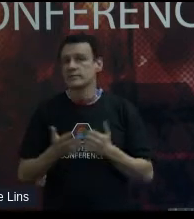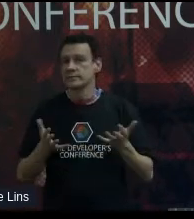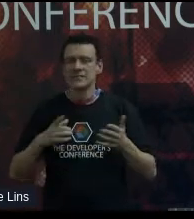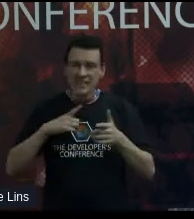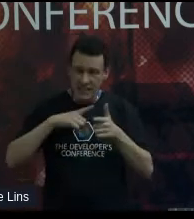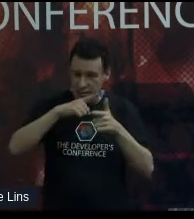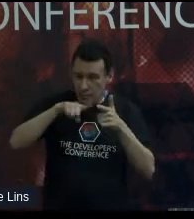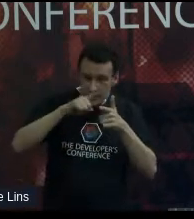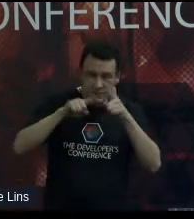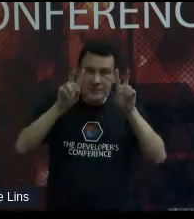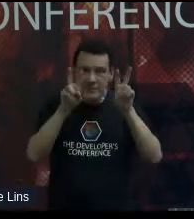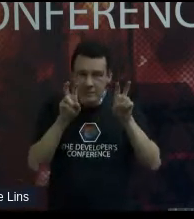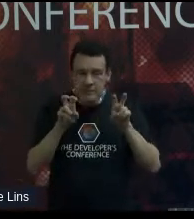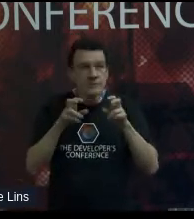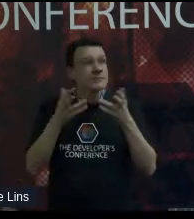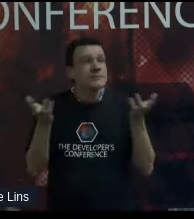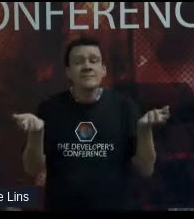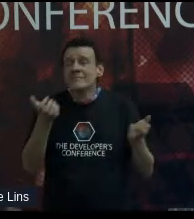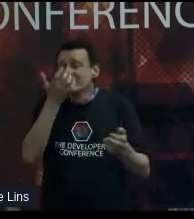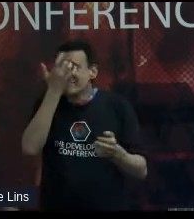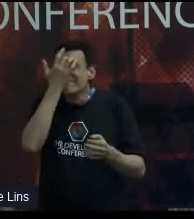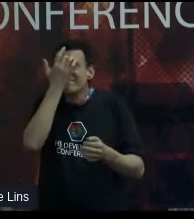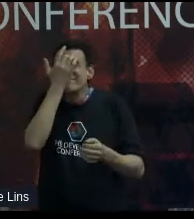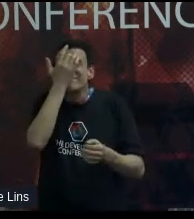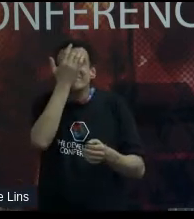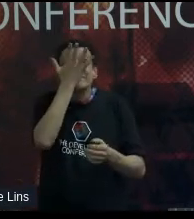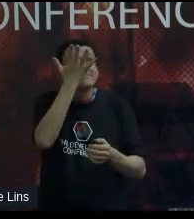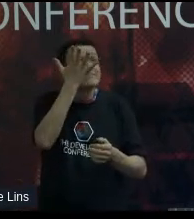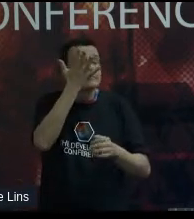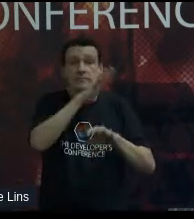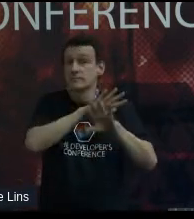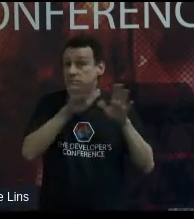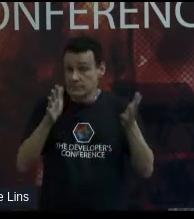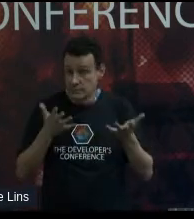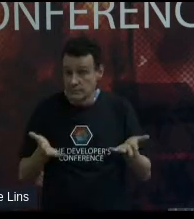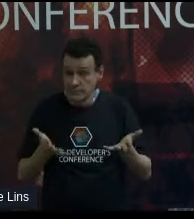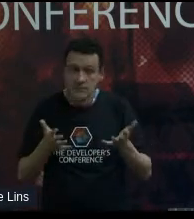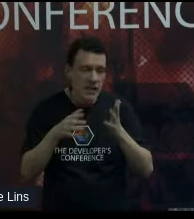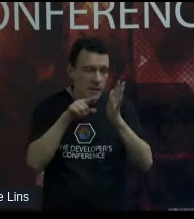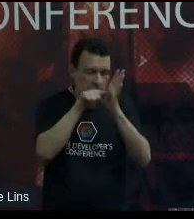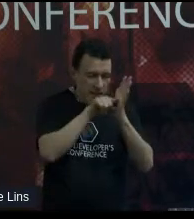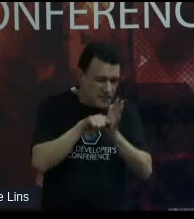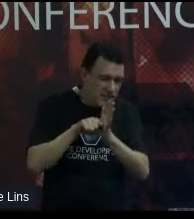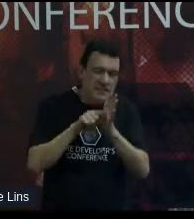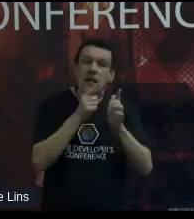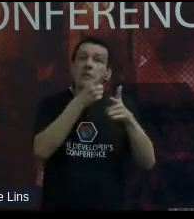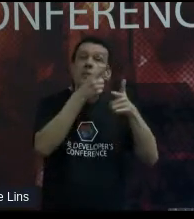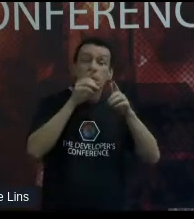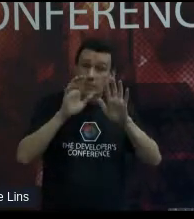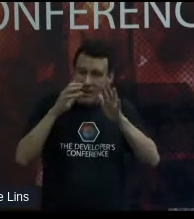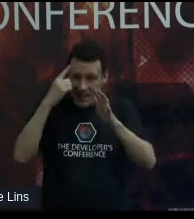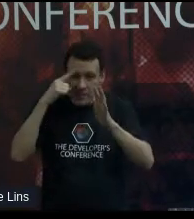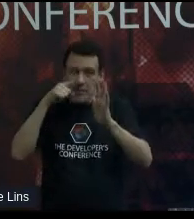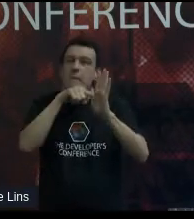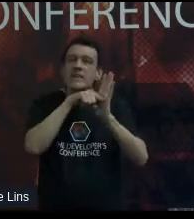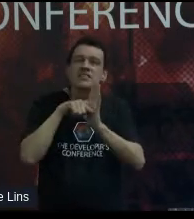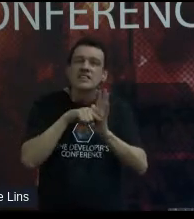muito fácil, e é um dos maiores problemas detectados pela pesquisa que a gente acabou de ver, tá, gente? E